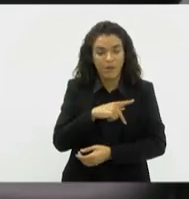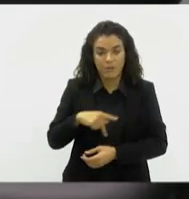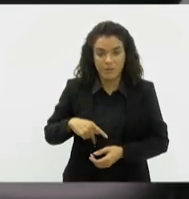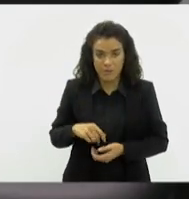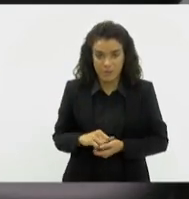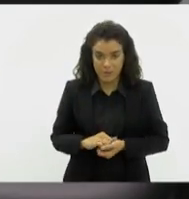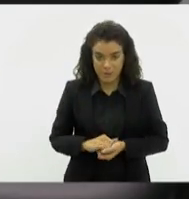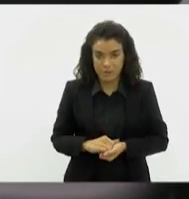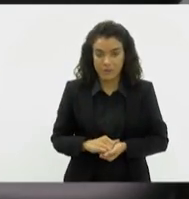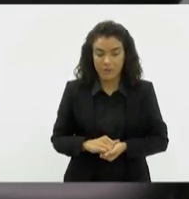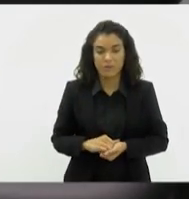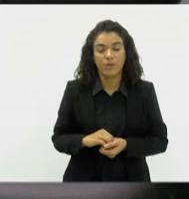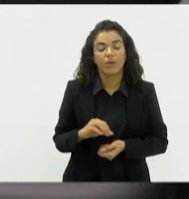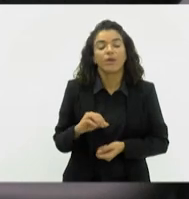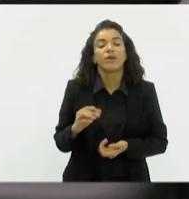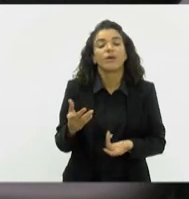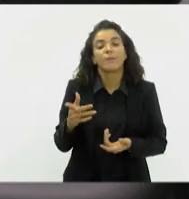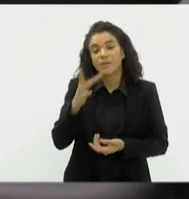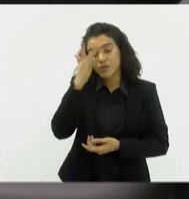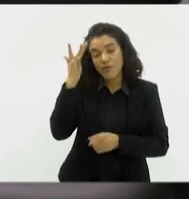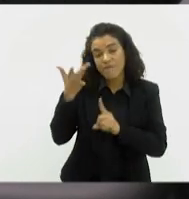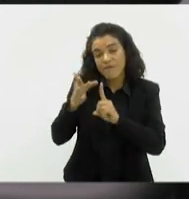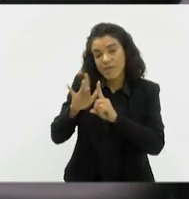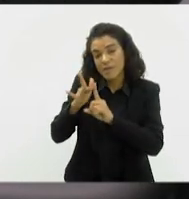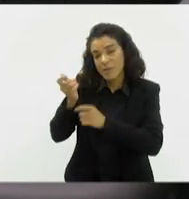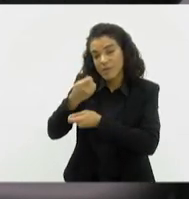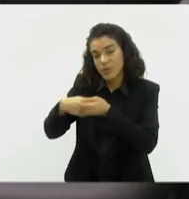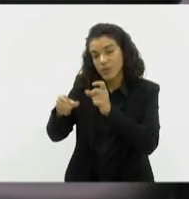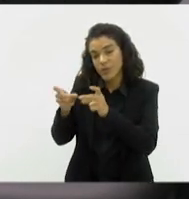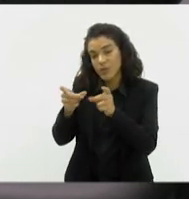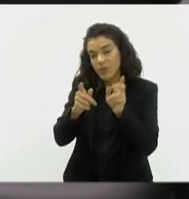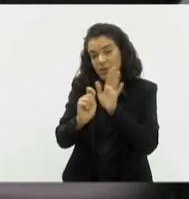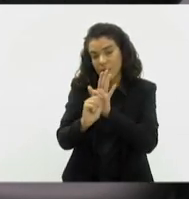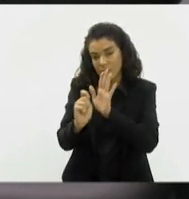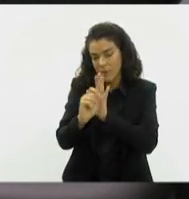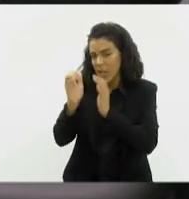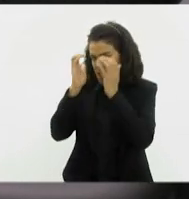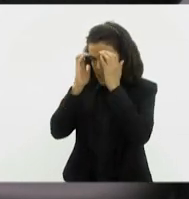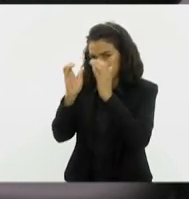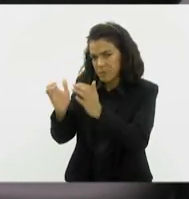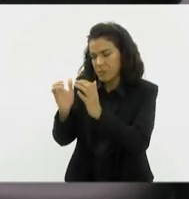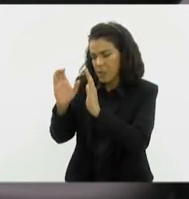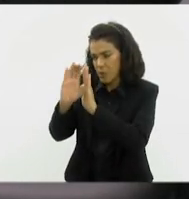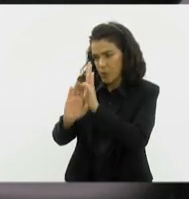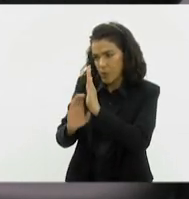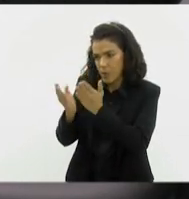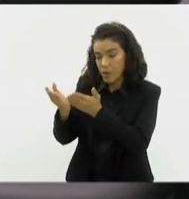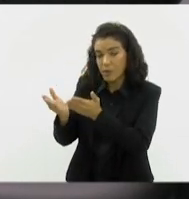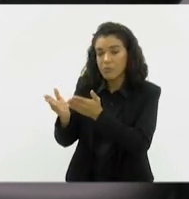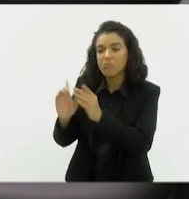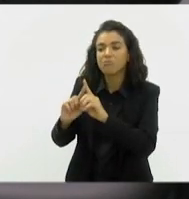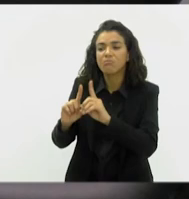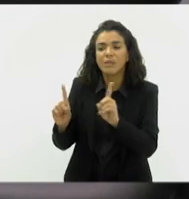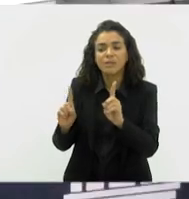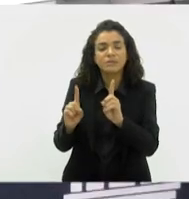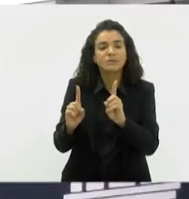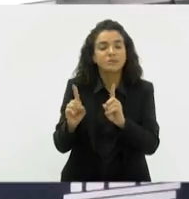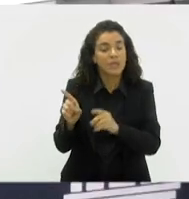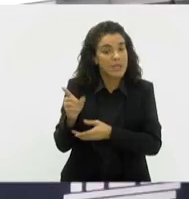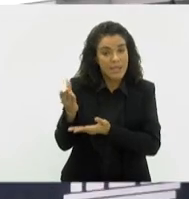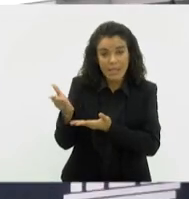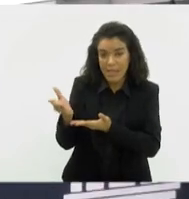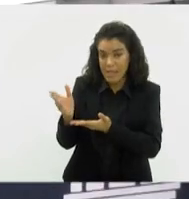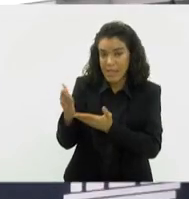é o sentido de uma pessoa que foi vítima do tráfico achar, com todo o respeito, Heriberto, ao currículo de Vossa Excelência, mas assim... Heriberto,